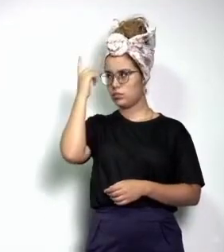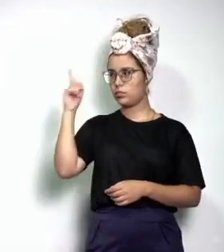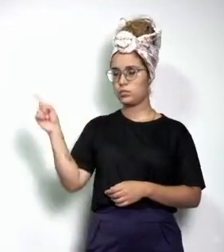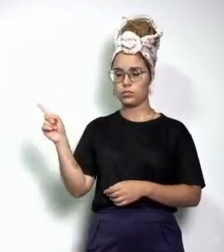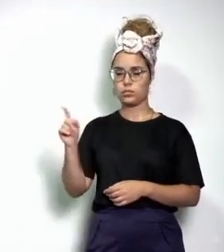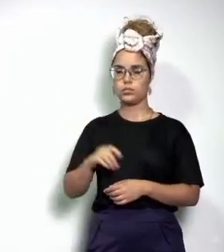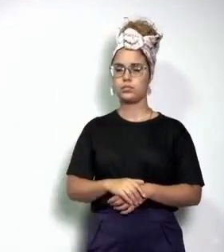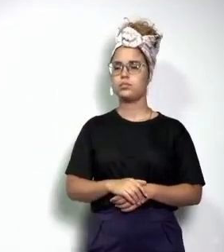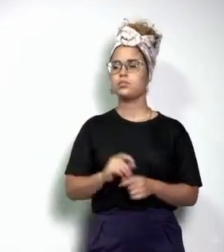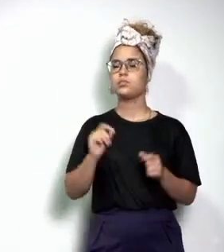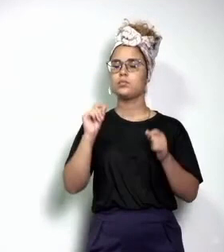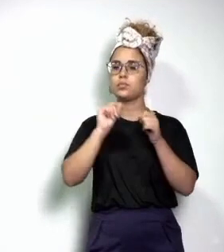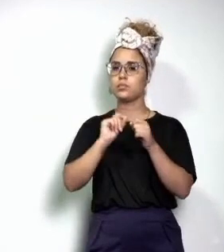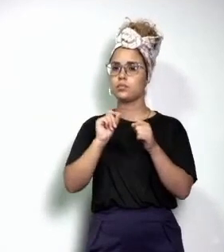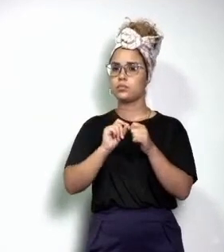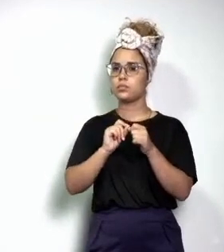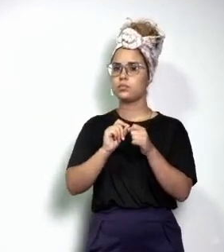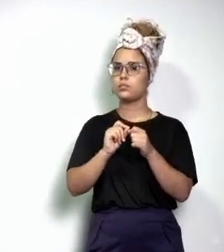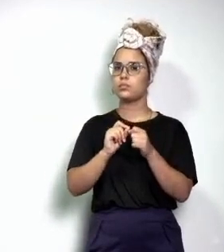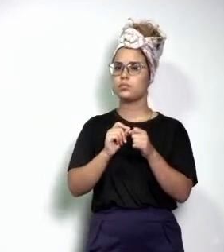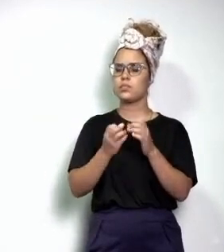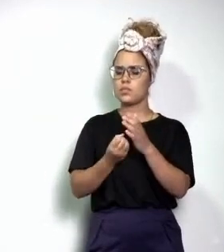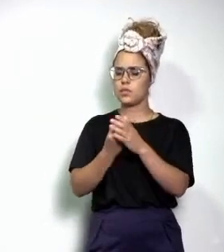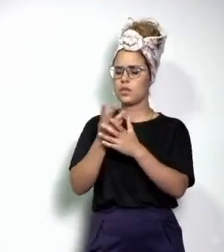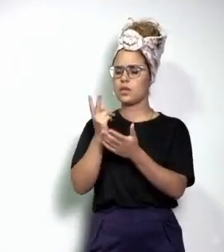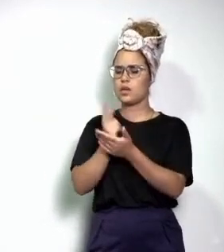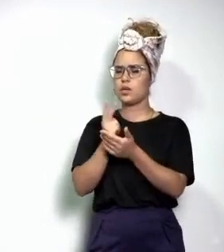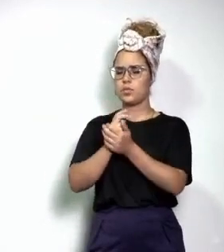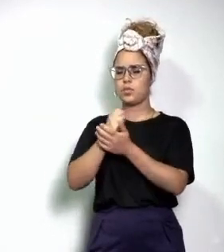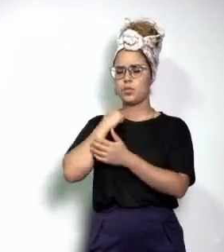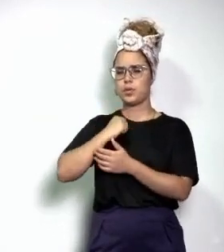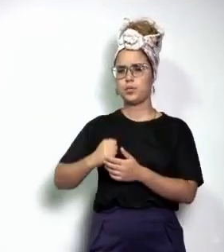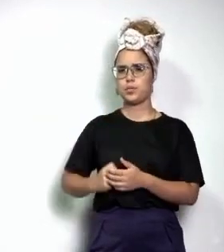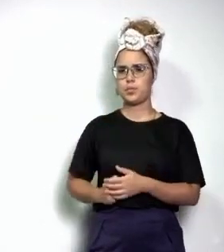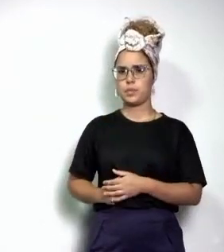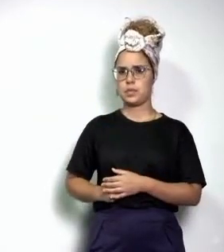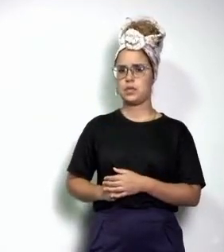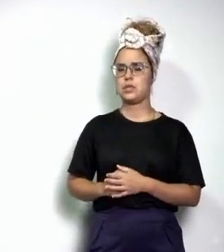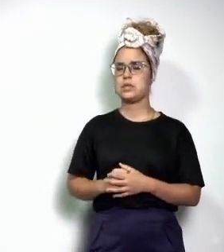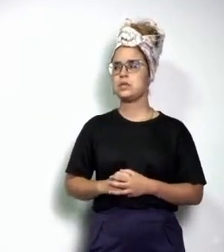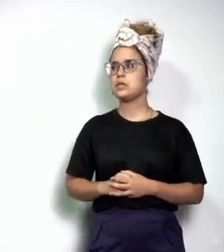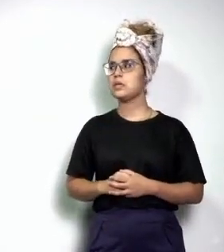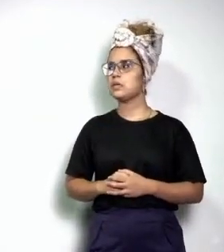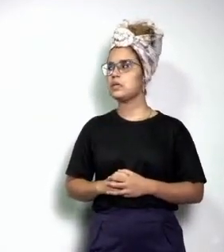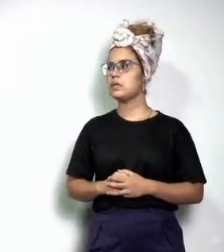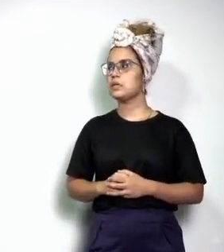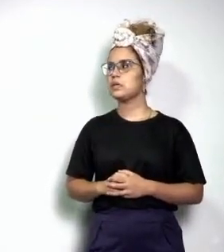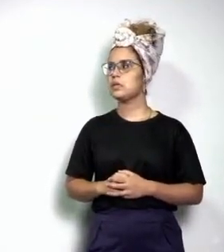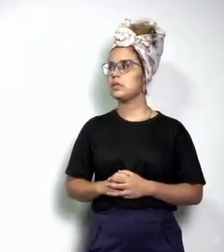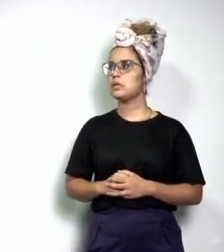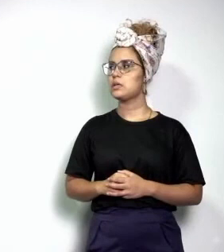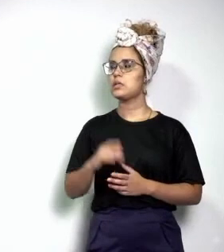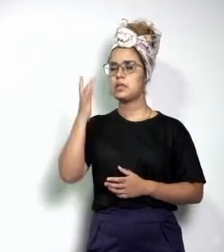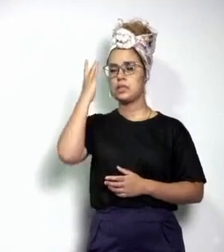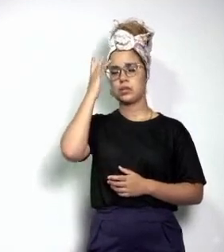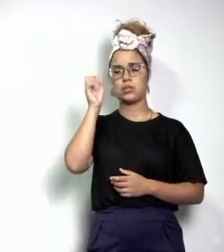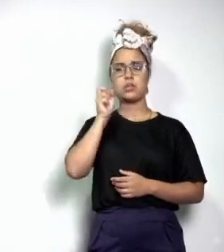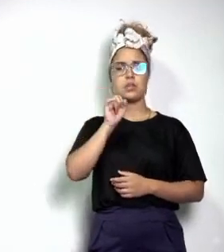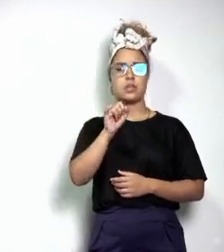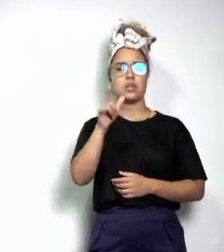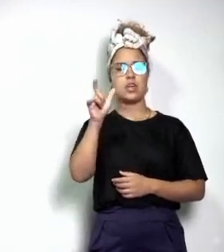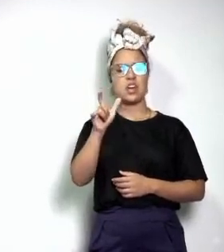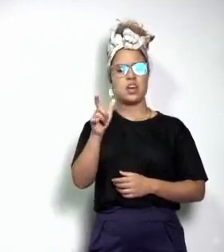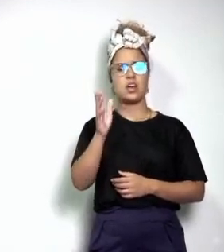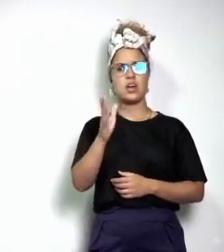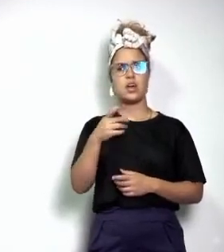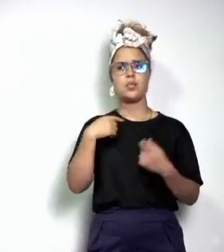que faz, ele fabrica as bags sob encomenda. E aí, eu não sei se é essa